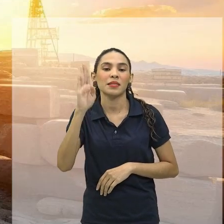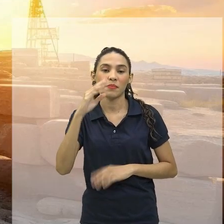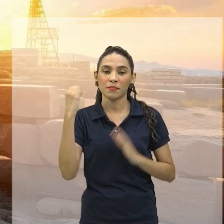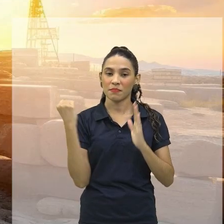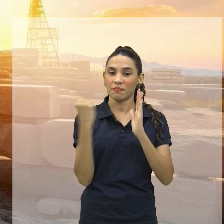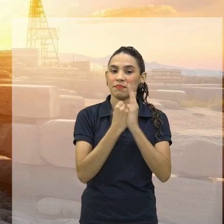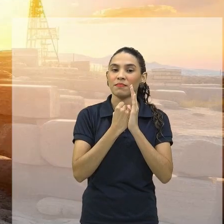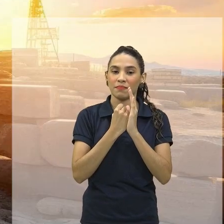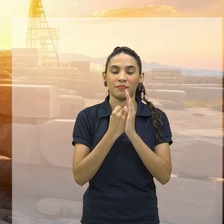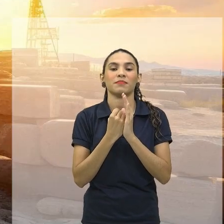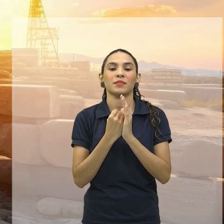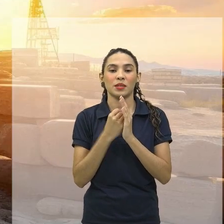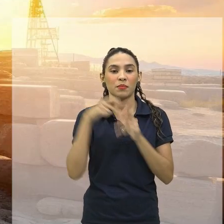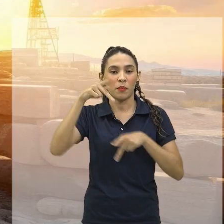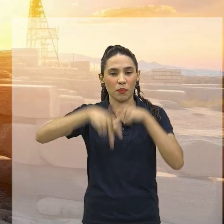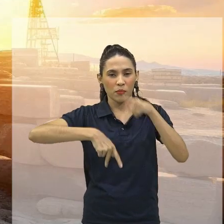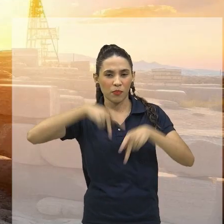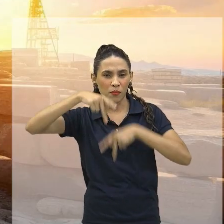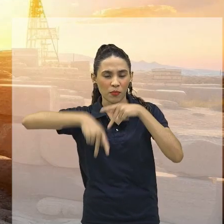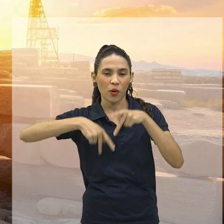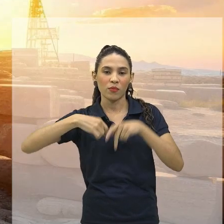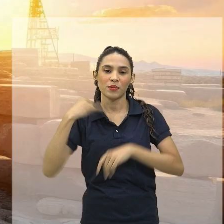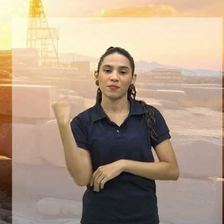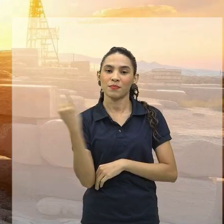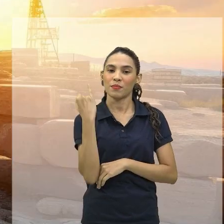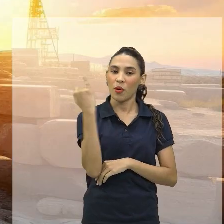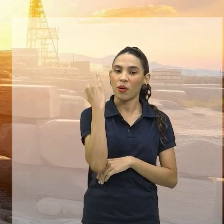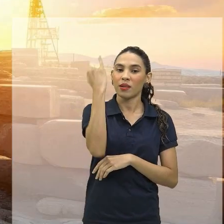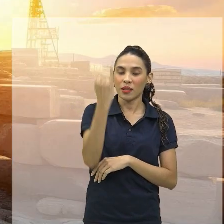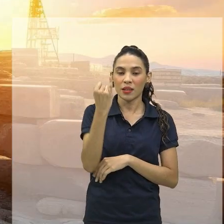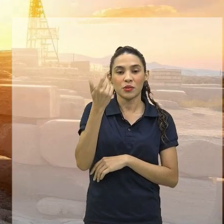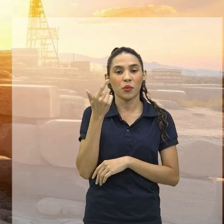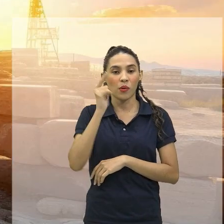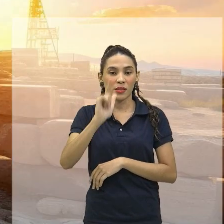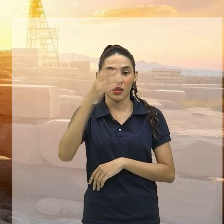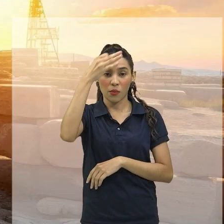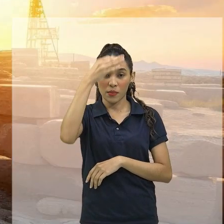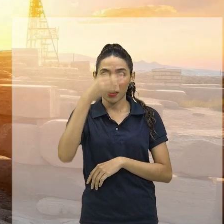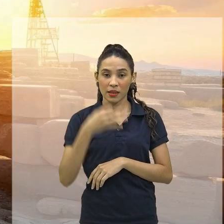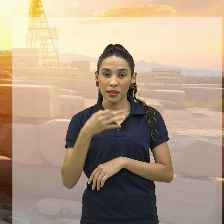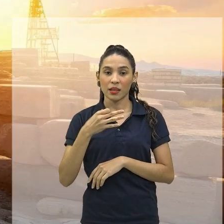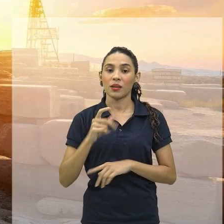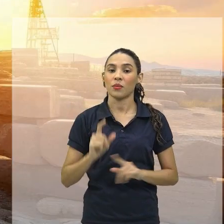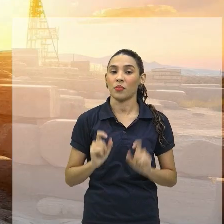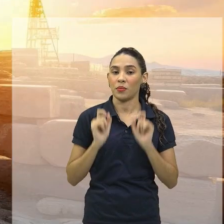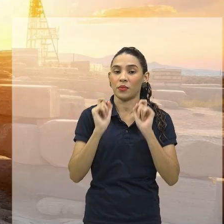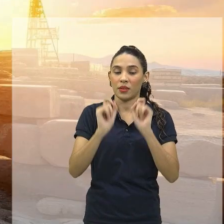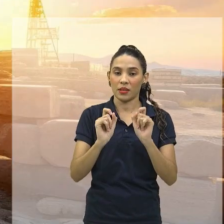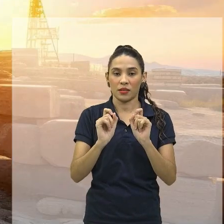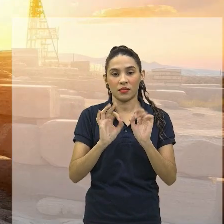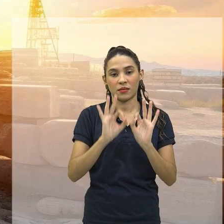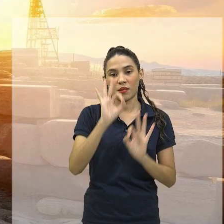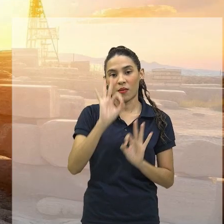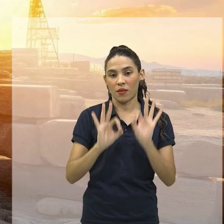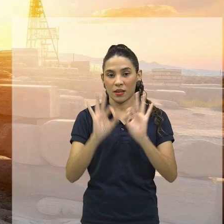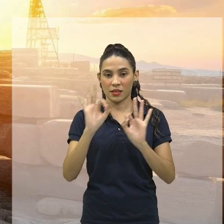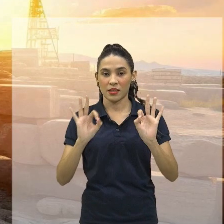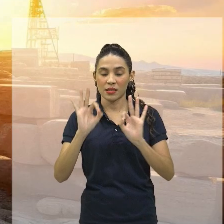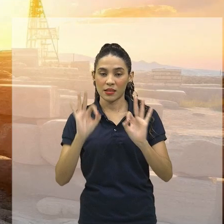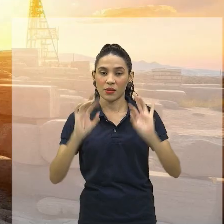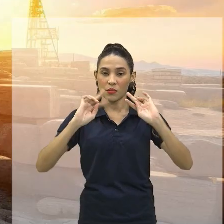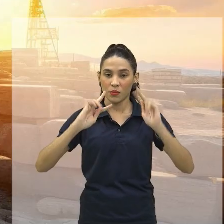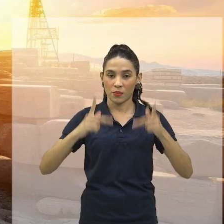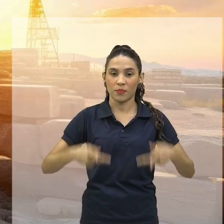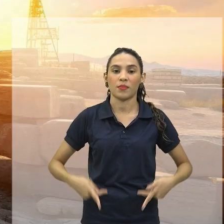dessa civilização tão importante para compreendermos, né, a organização